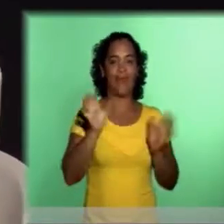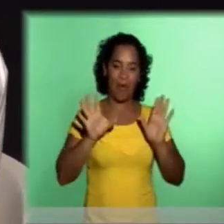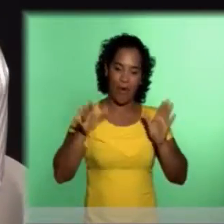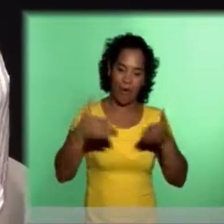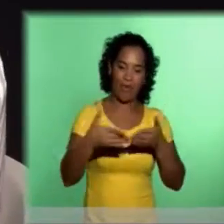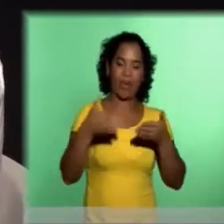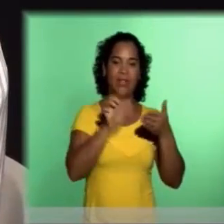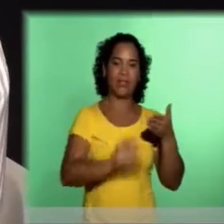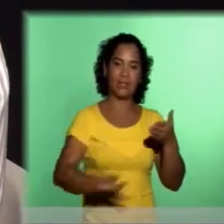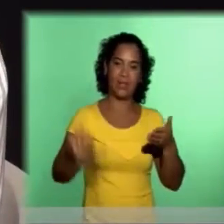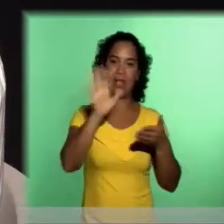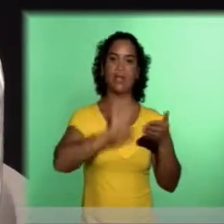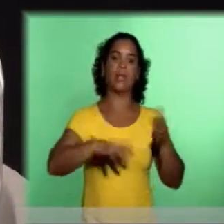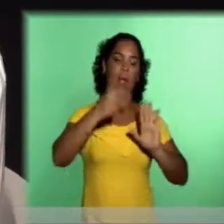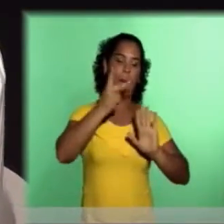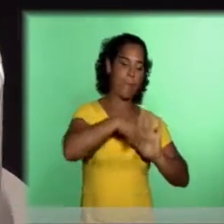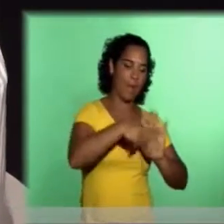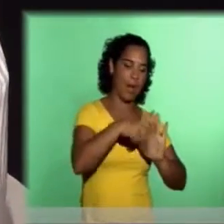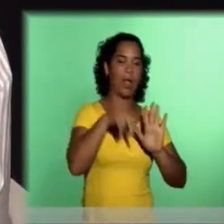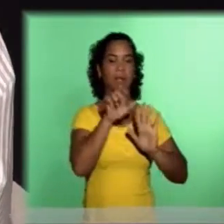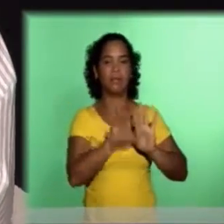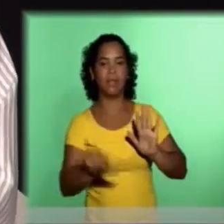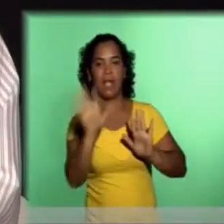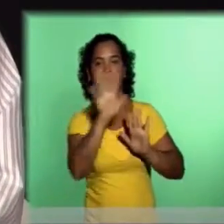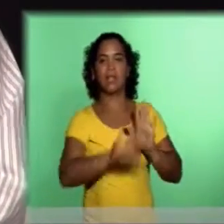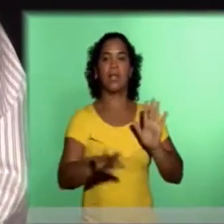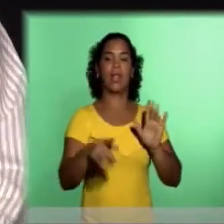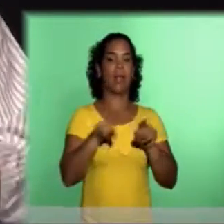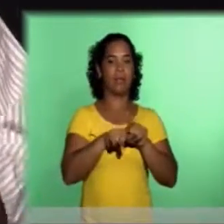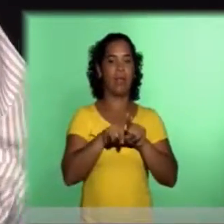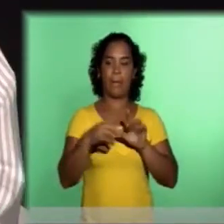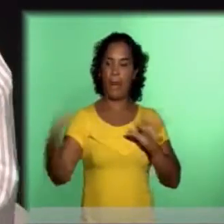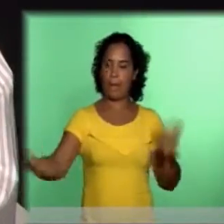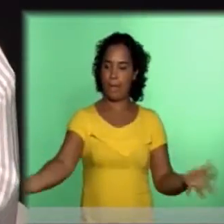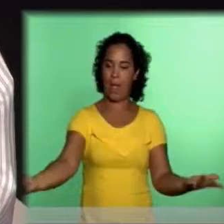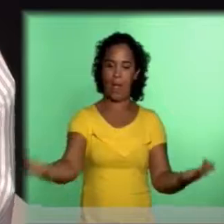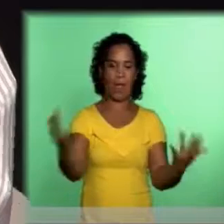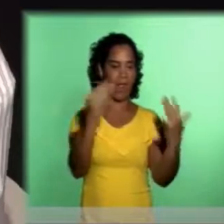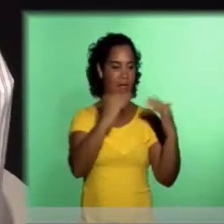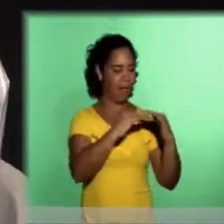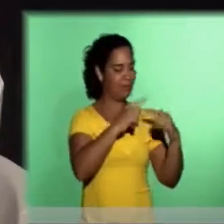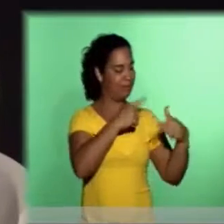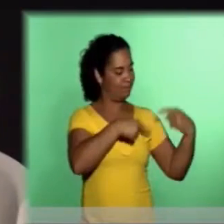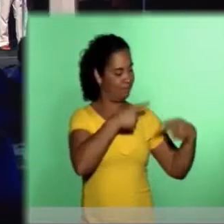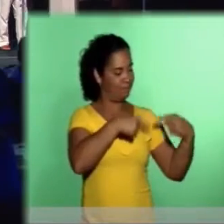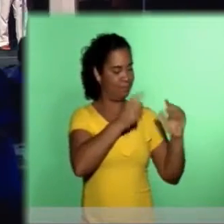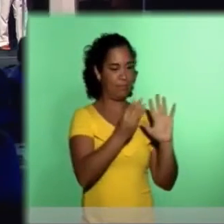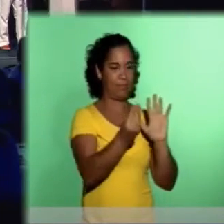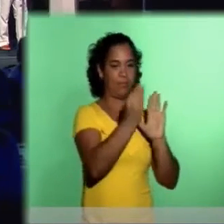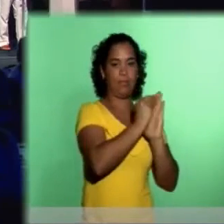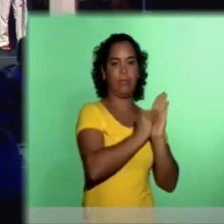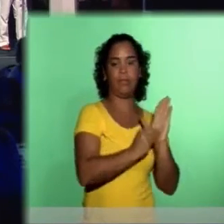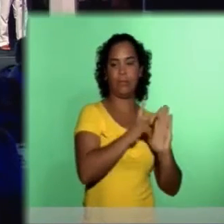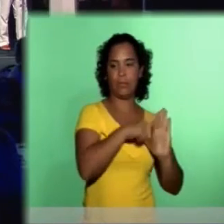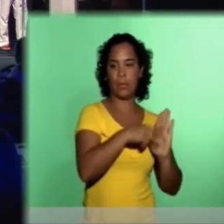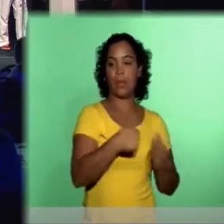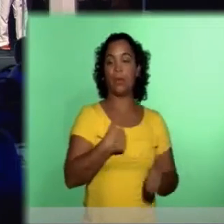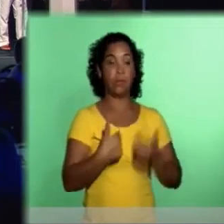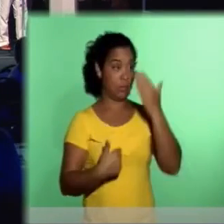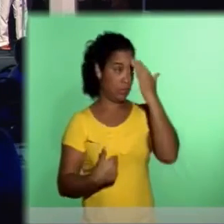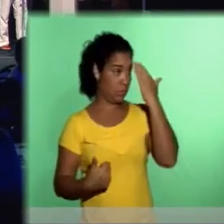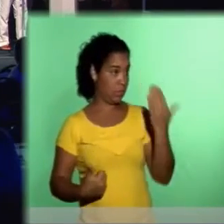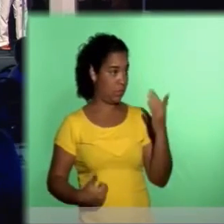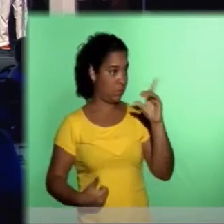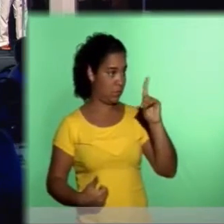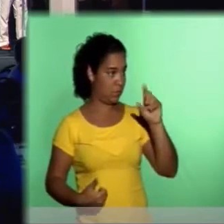e planos nacionais bem mais participativos. Então, quero agradecer ao Daniel, desejar a todos